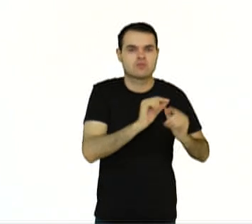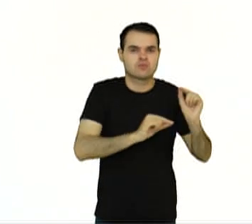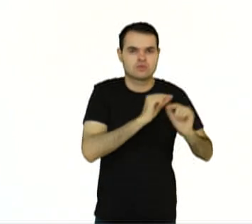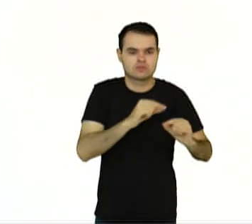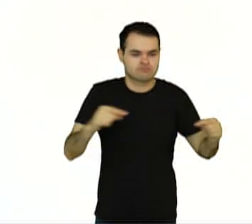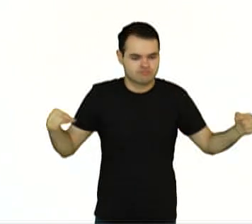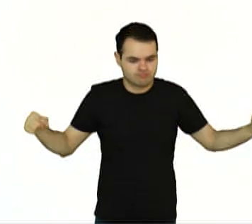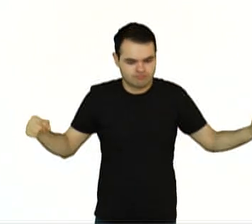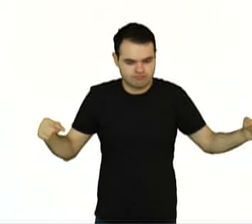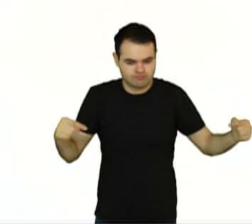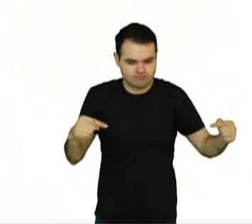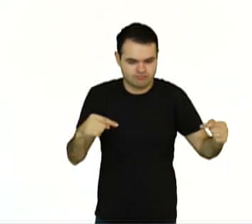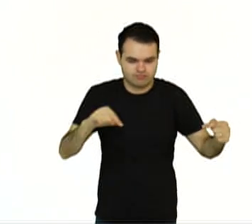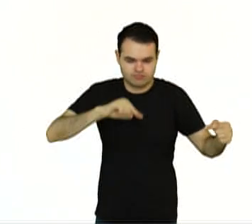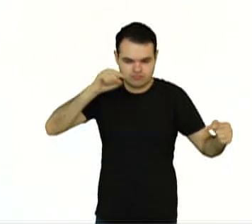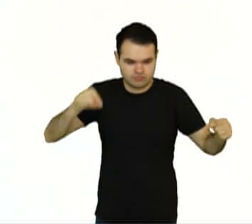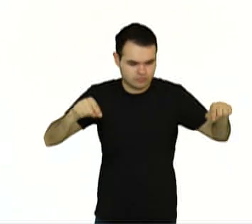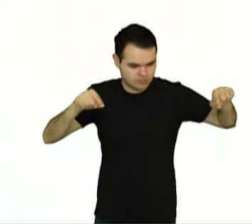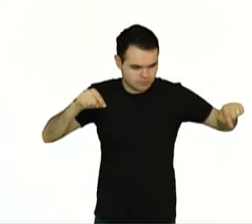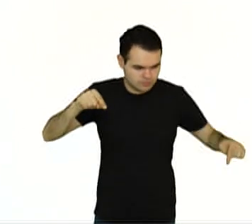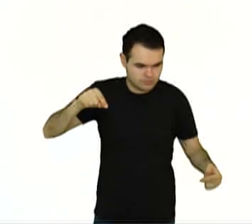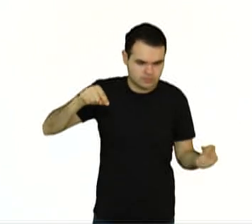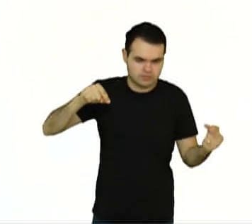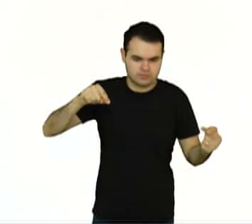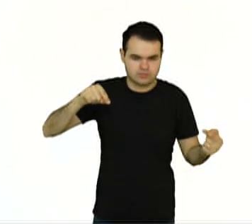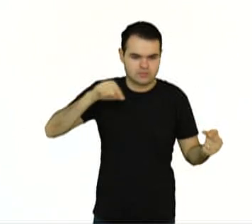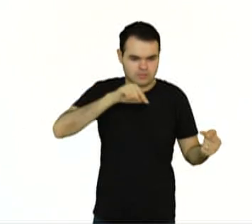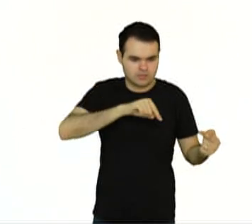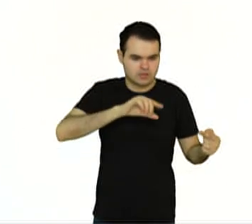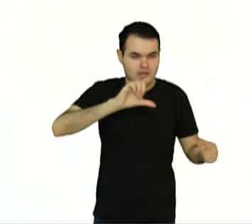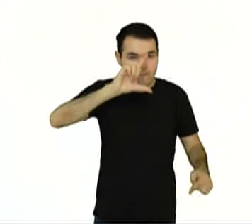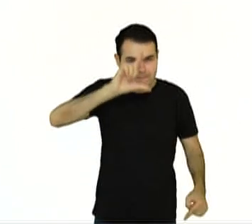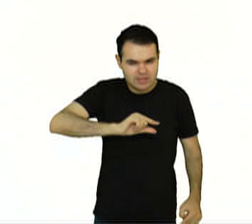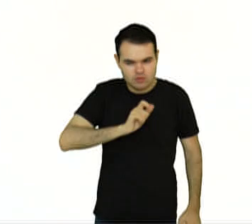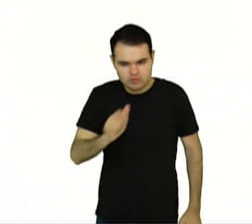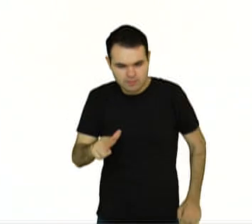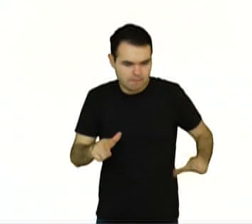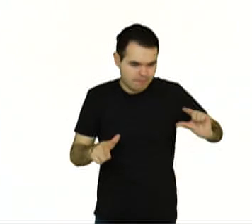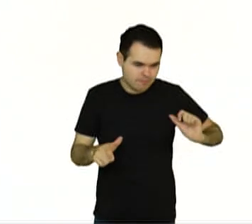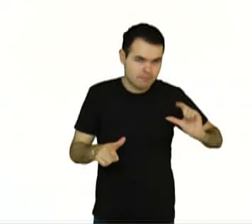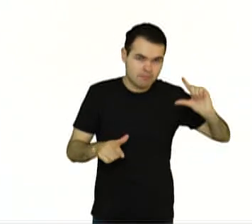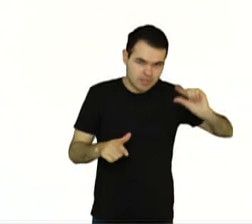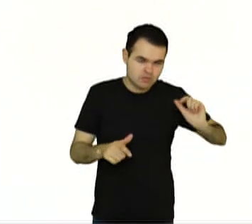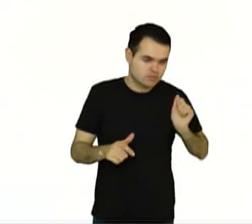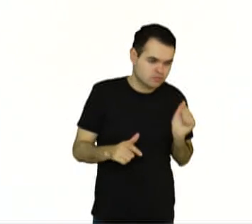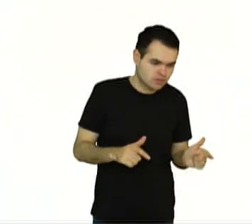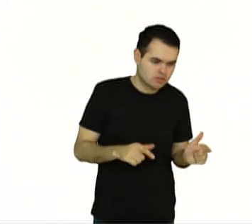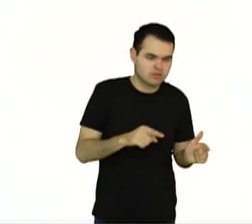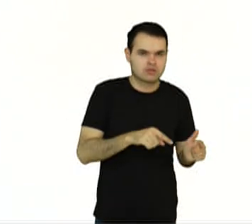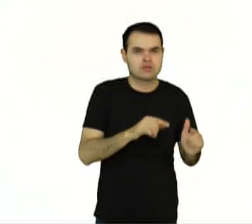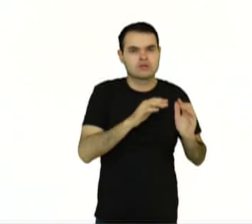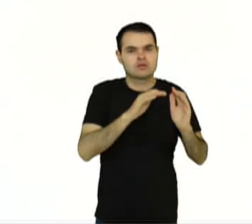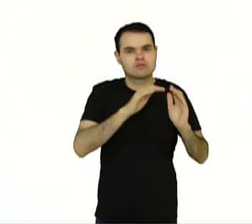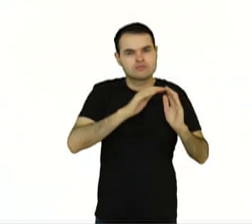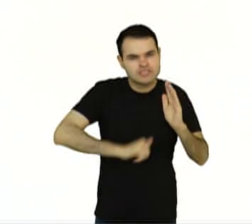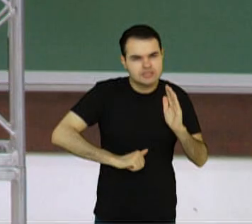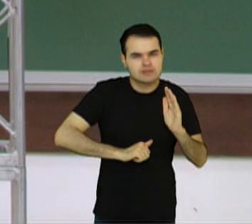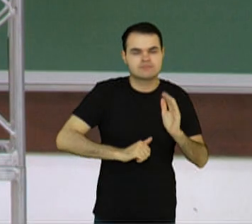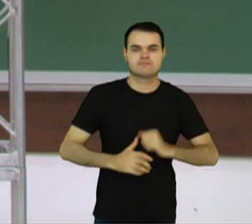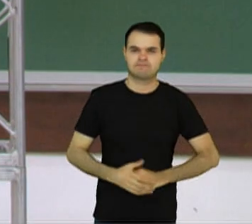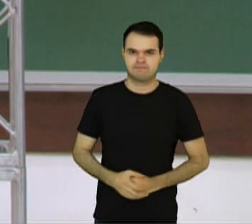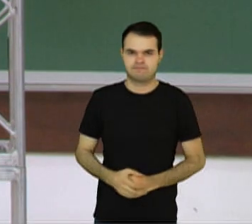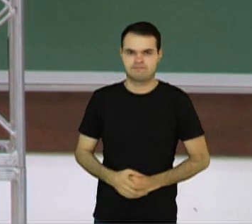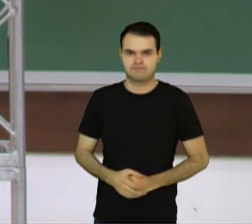resultante é menor do que as amplitudes individuais das ondas. Então isso é uma concepção de suma importância para que